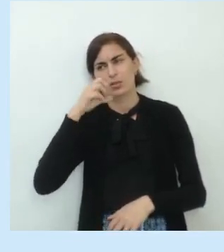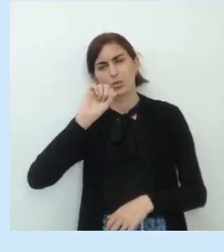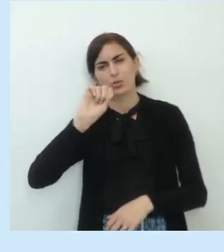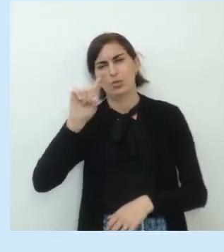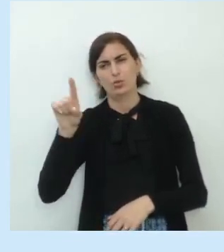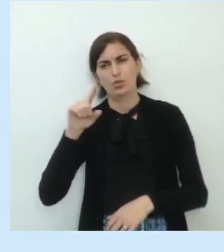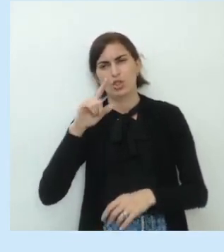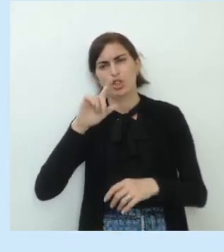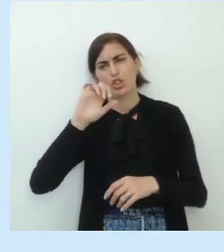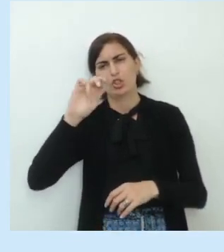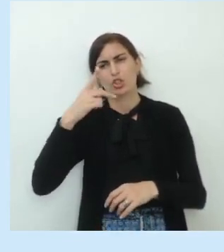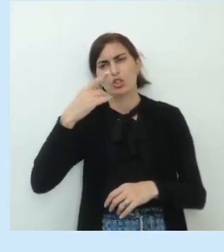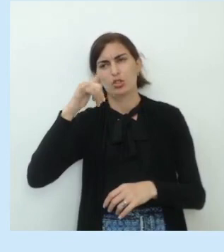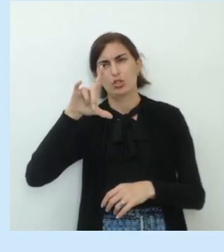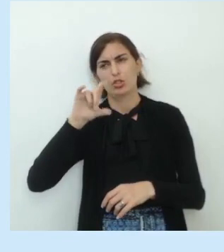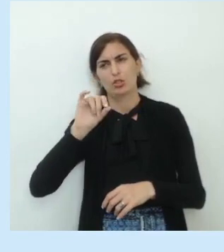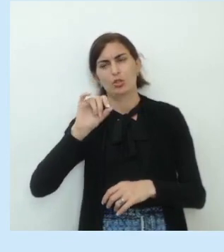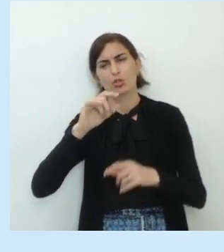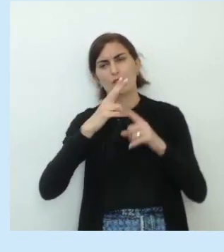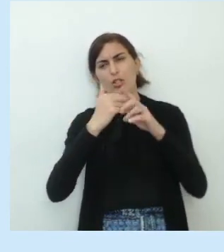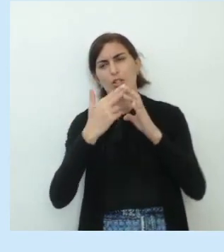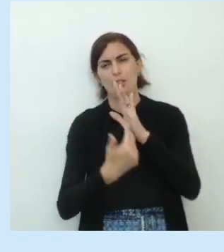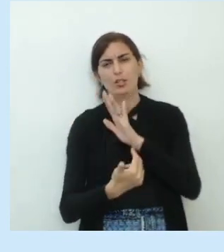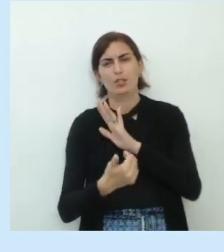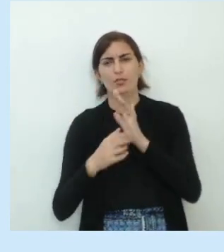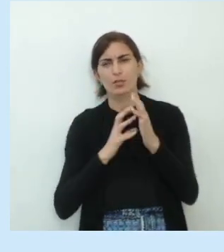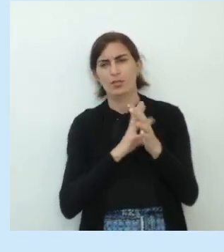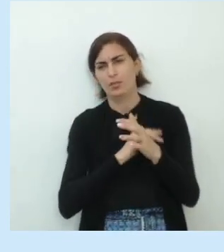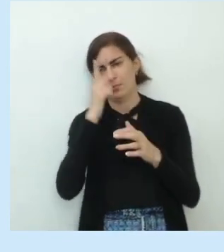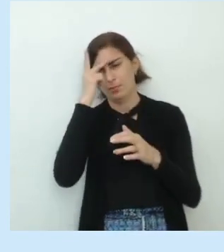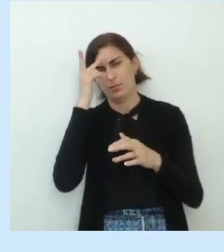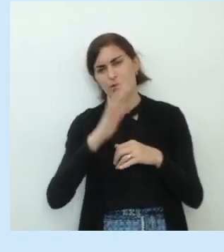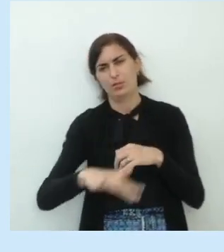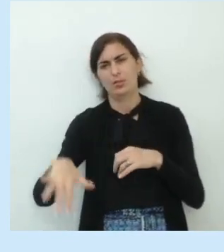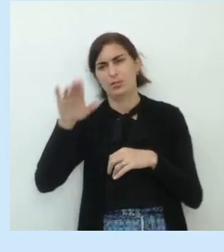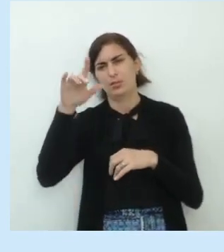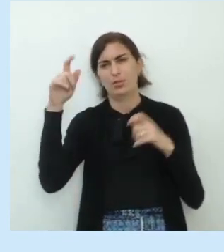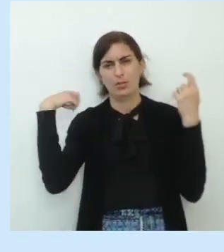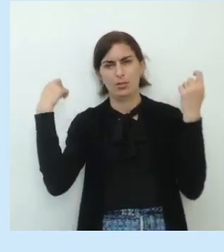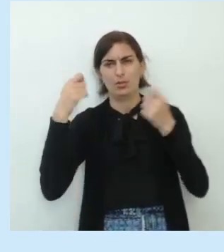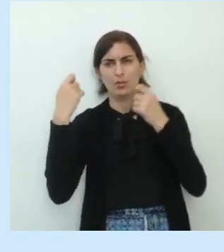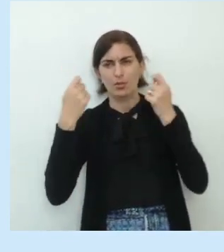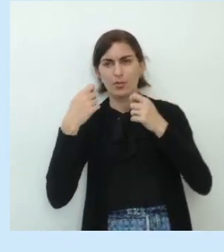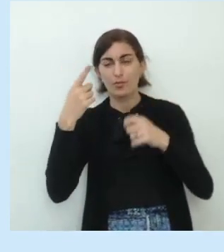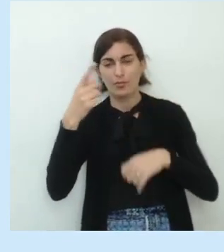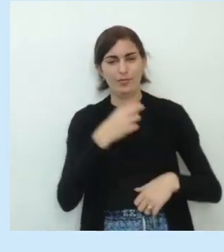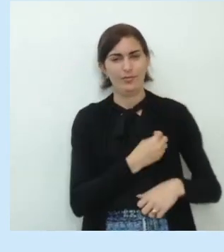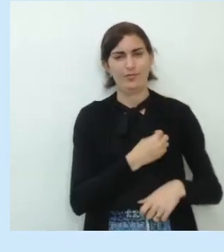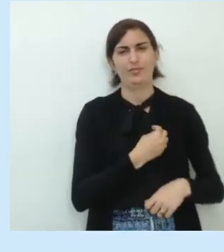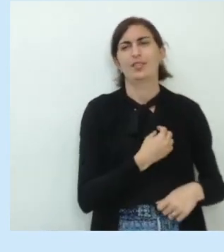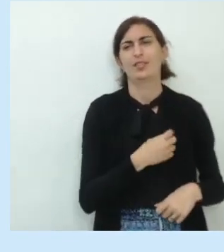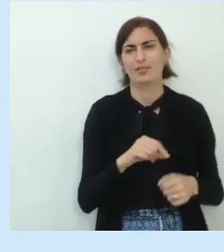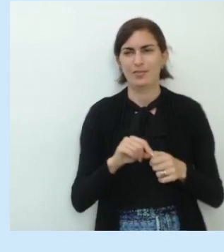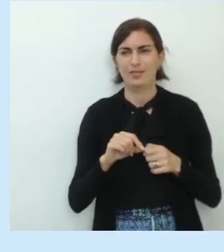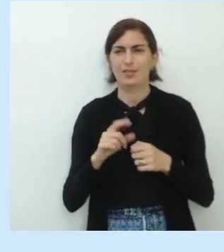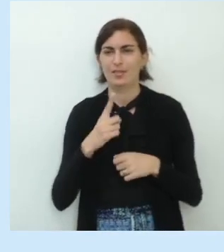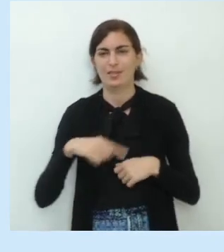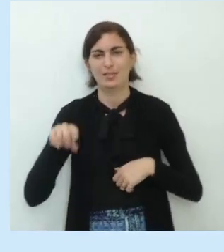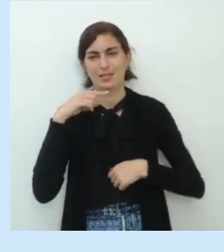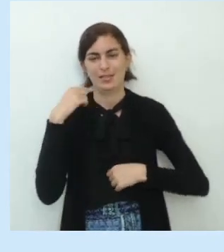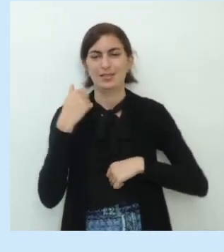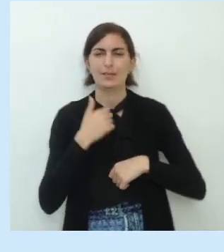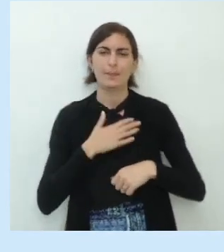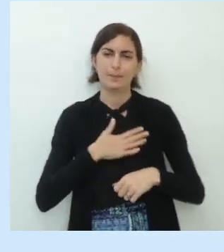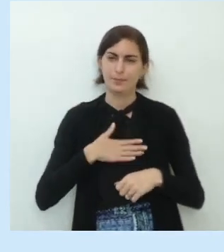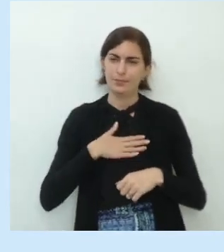a xilogravura. Adoro xilogravura, amo o pessoal lá de Caruaru que vive fazendo xilogravura, que é a nossa cara, tá